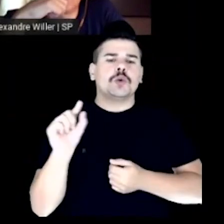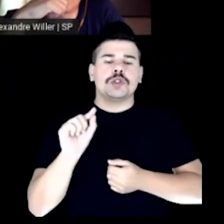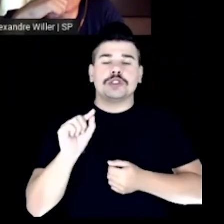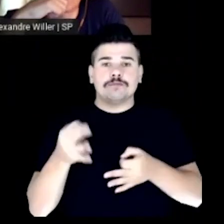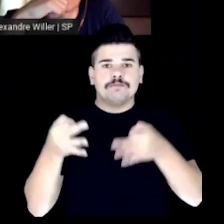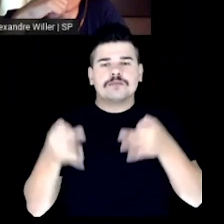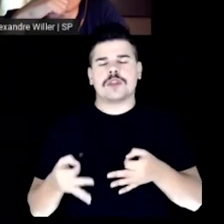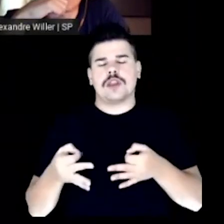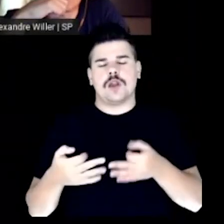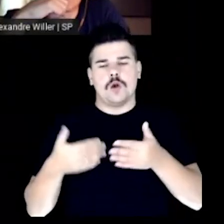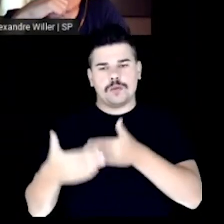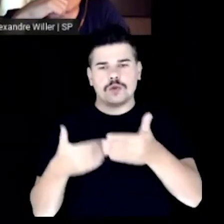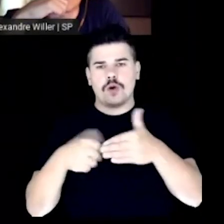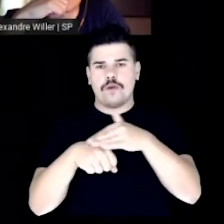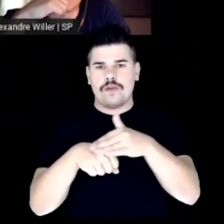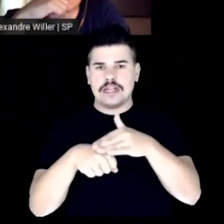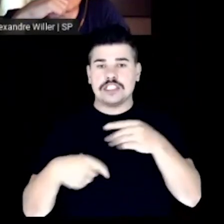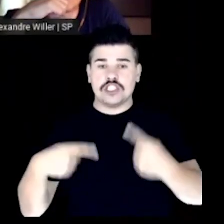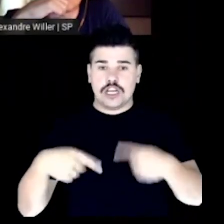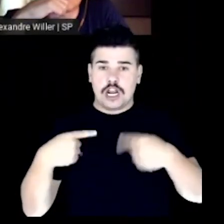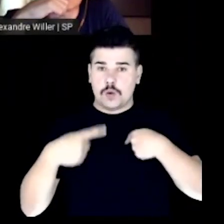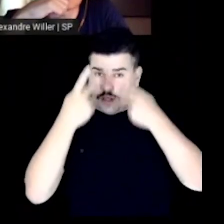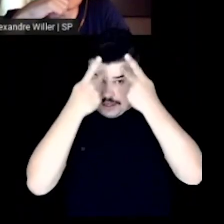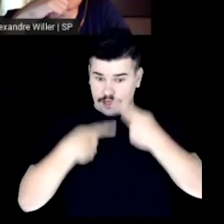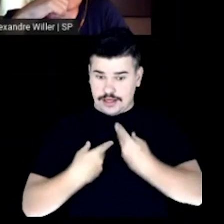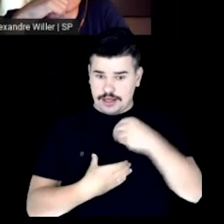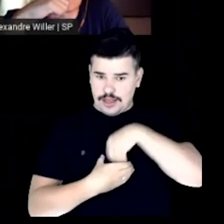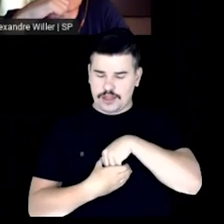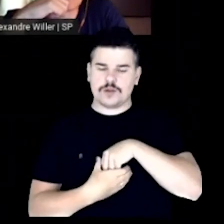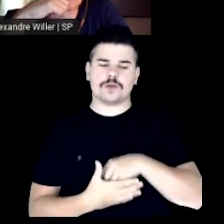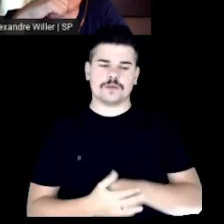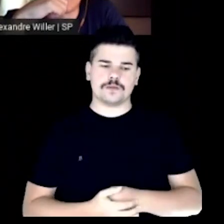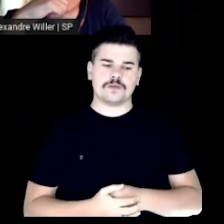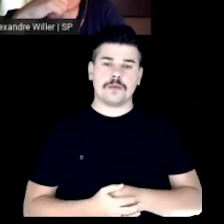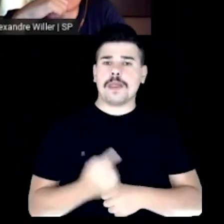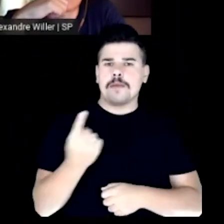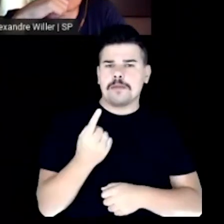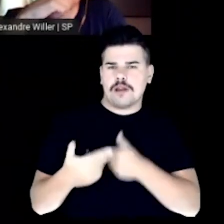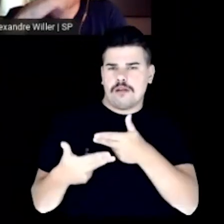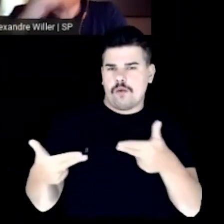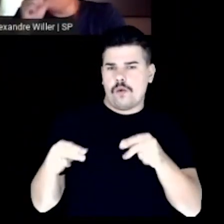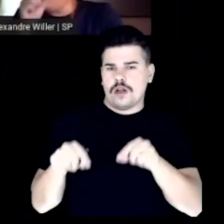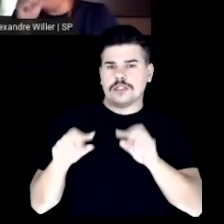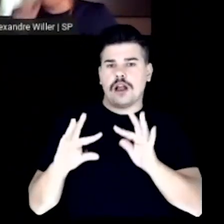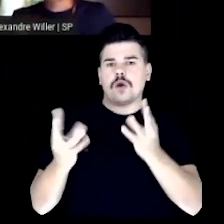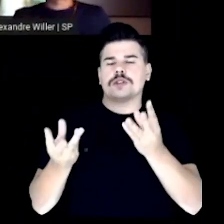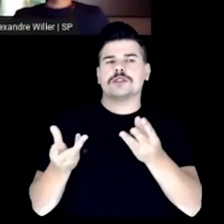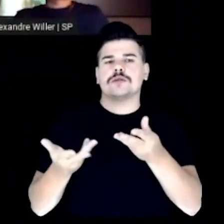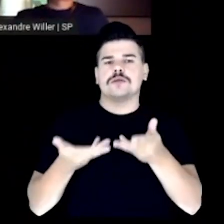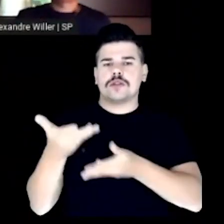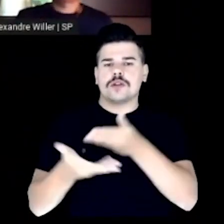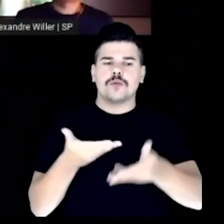Mas começou justamente a partir desse diálogo interno e... No primeiro momento foi